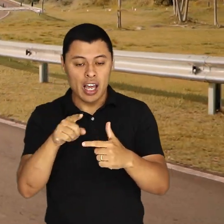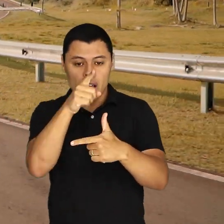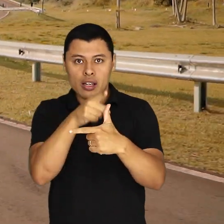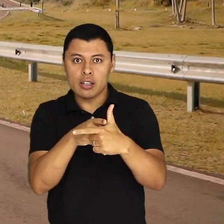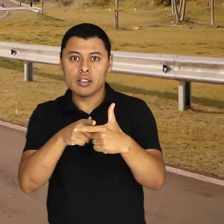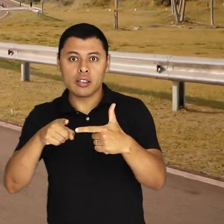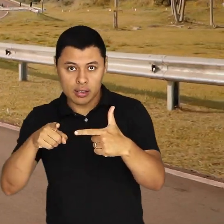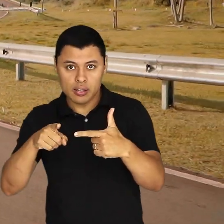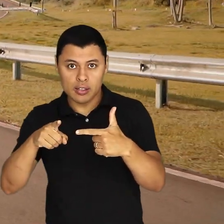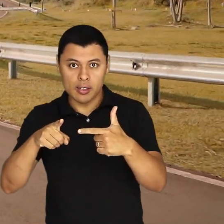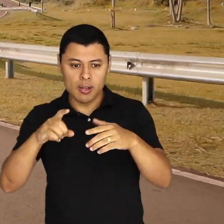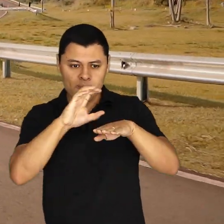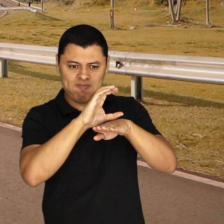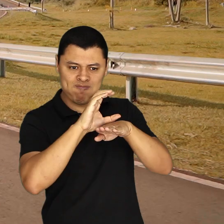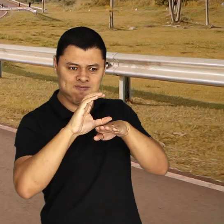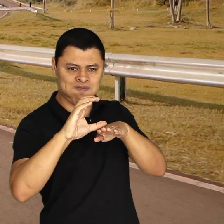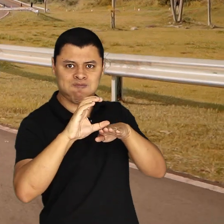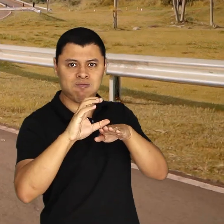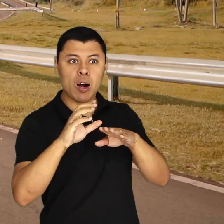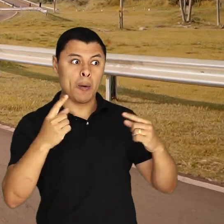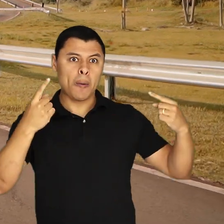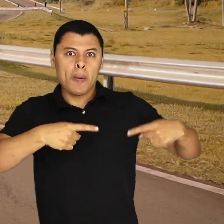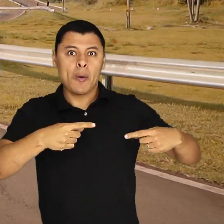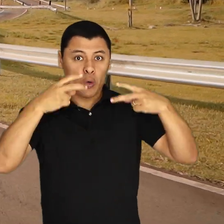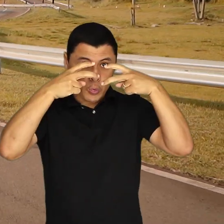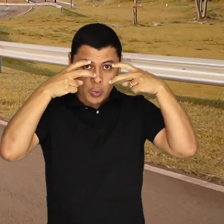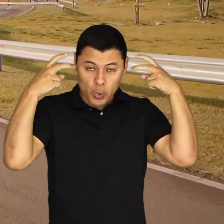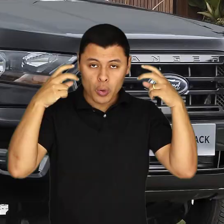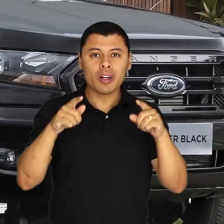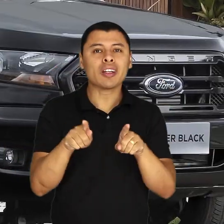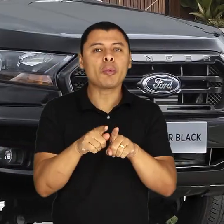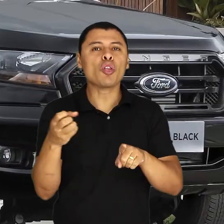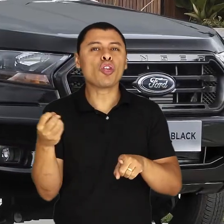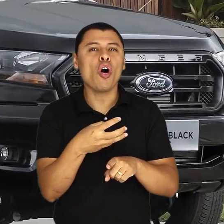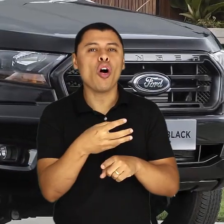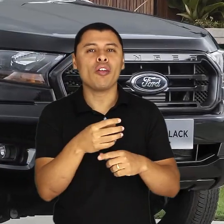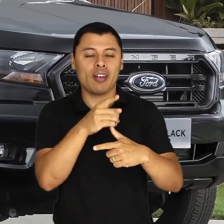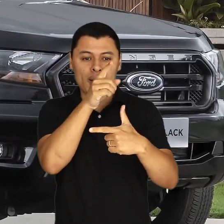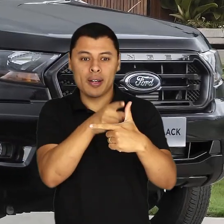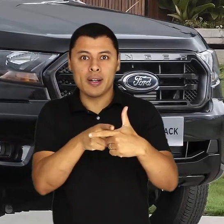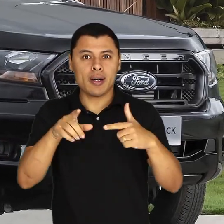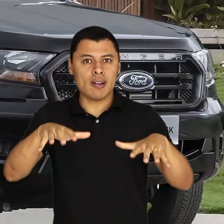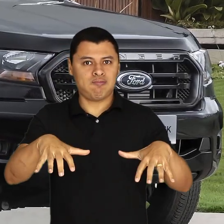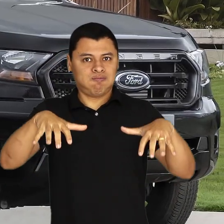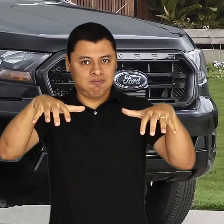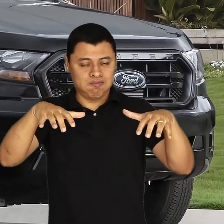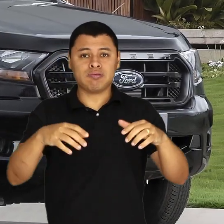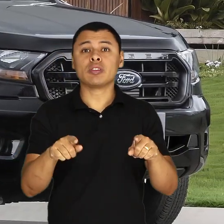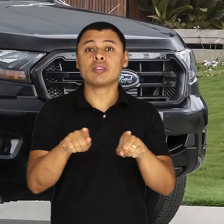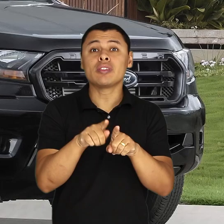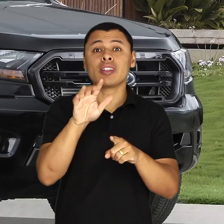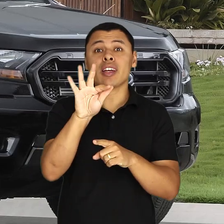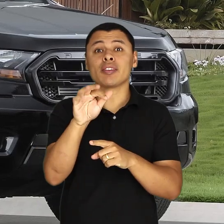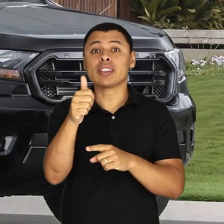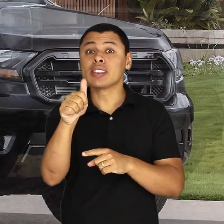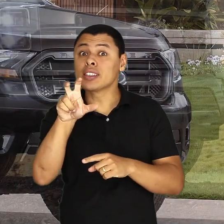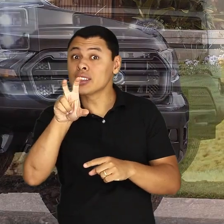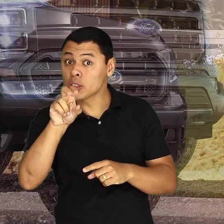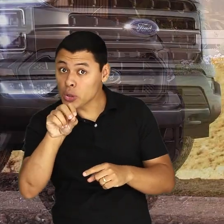picape monobloco que provavelmente vai fazer frente a Toro. A gente tem a nova geração da Ranger a caminho e possivelmente a chegada